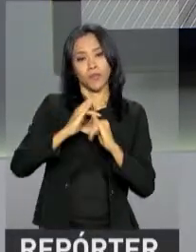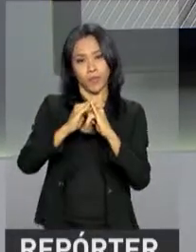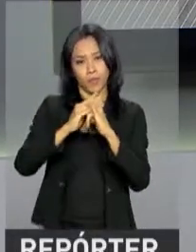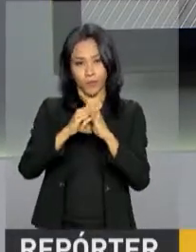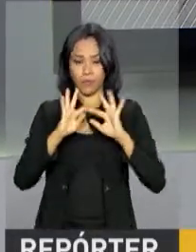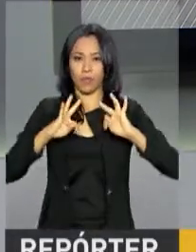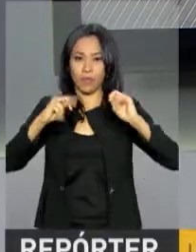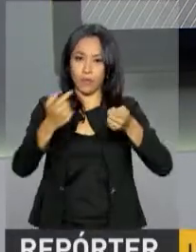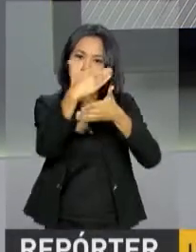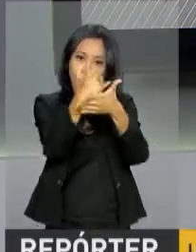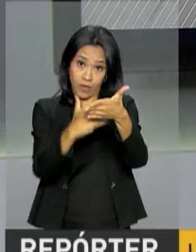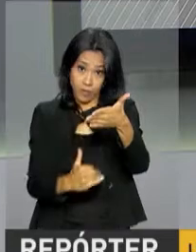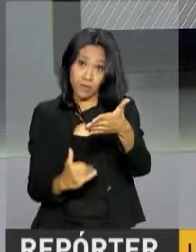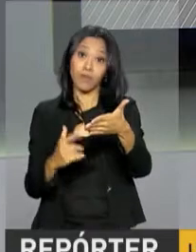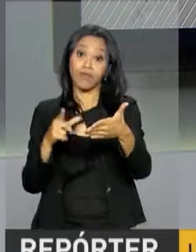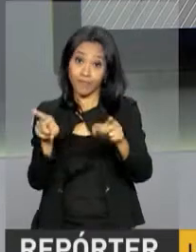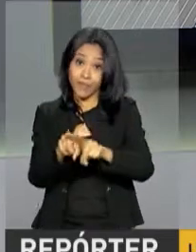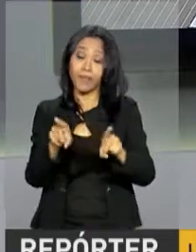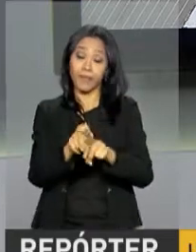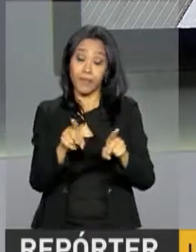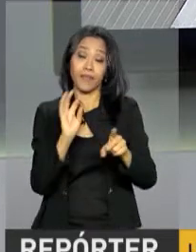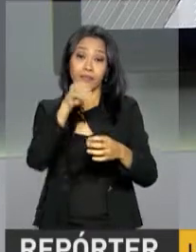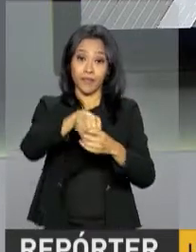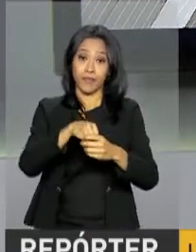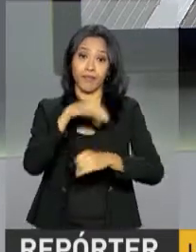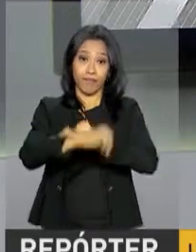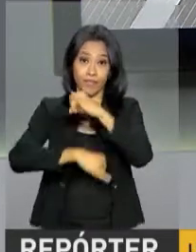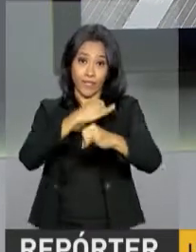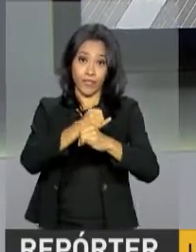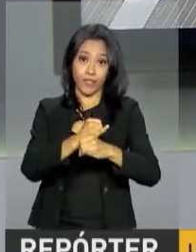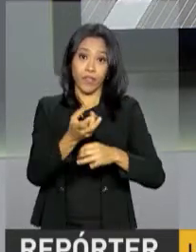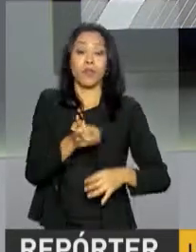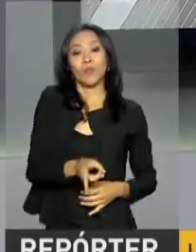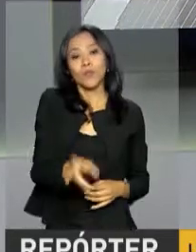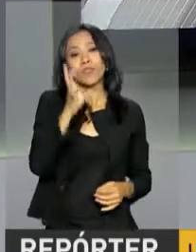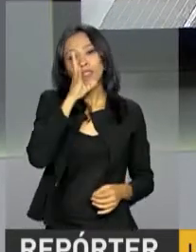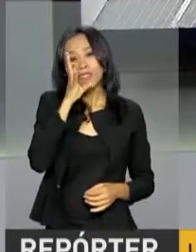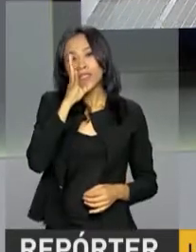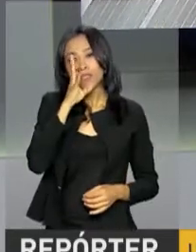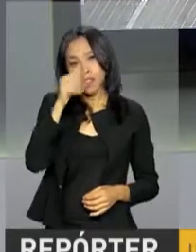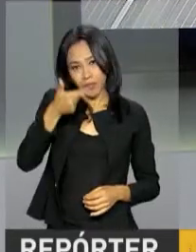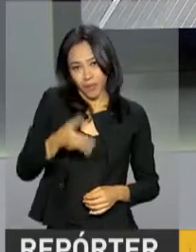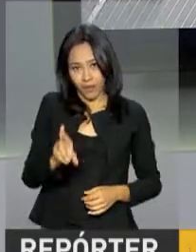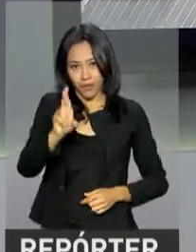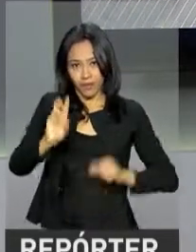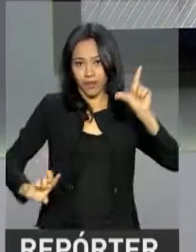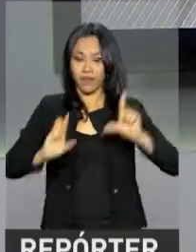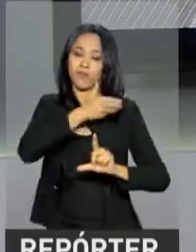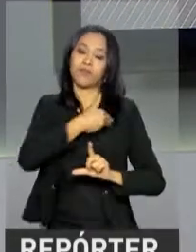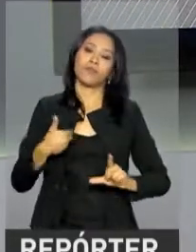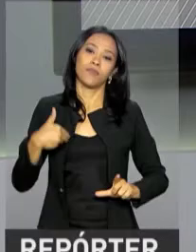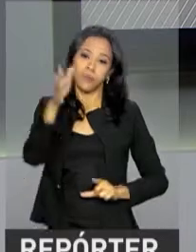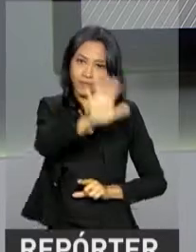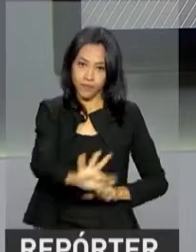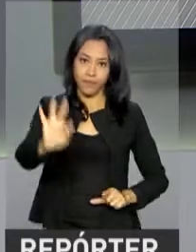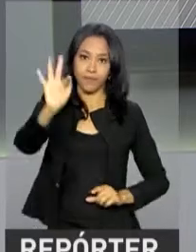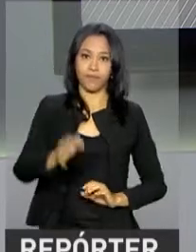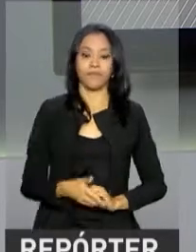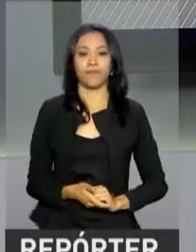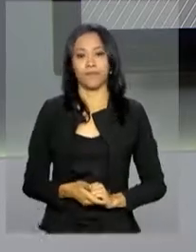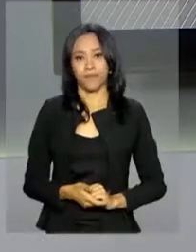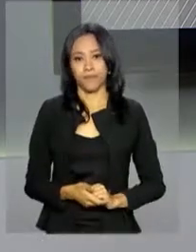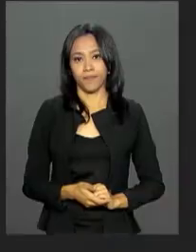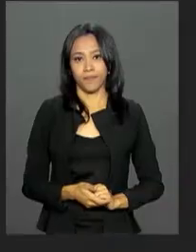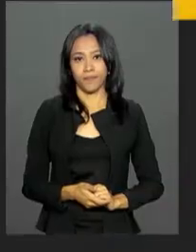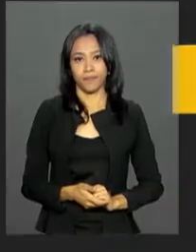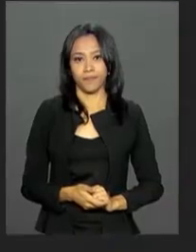e toda a nossa programação também está na página da nbr na internet continue com a gente na nbr a tv do governo federal